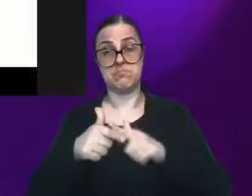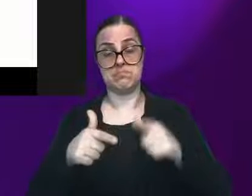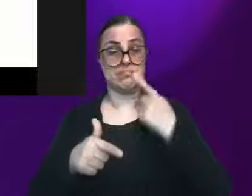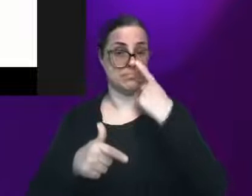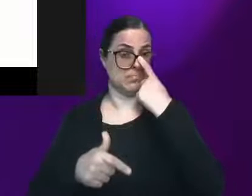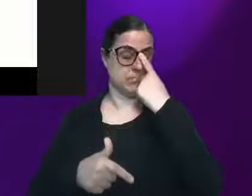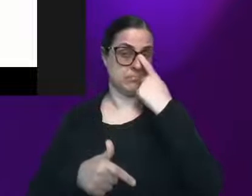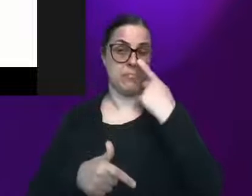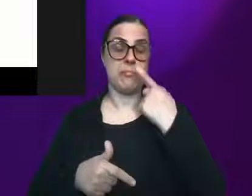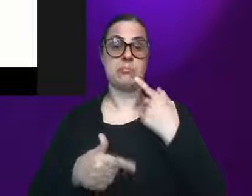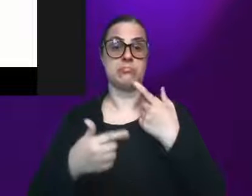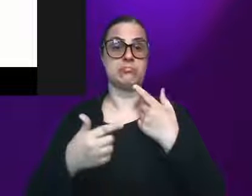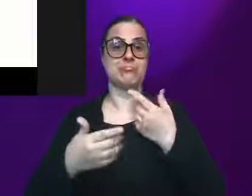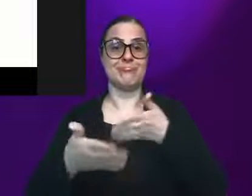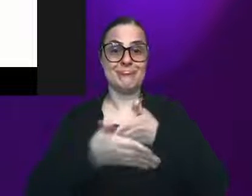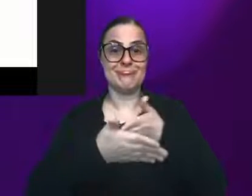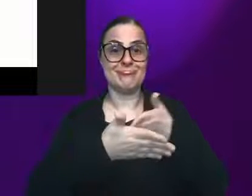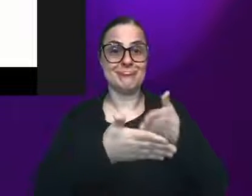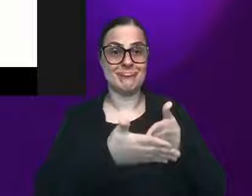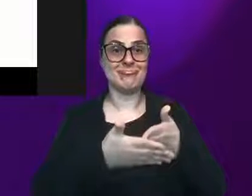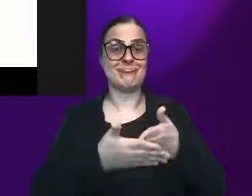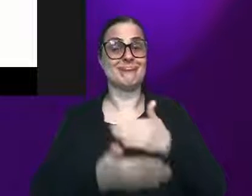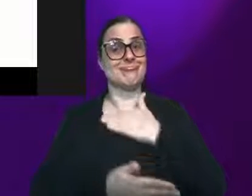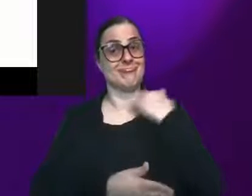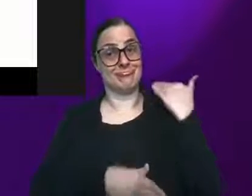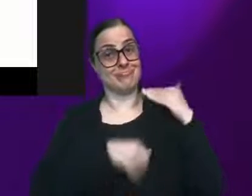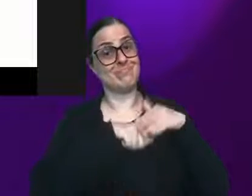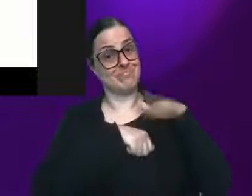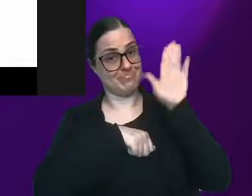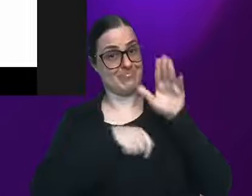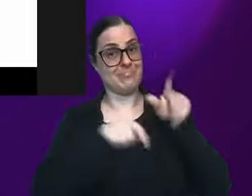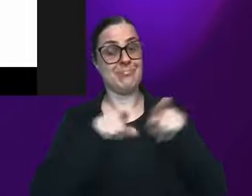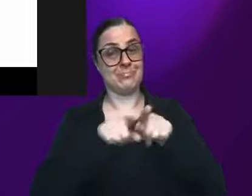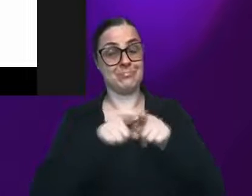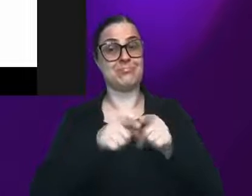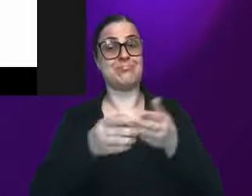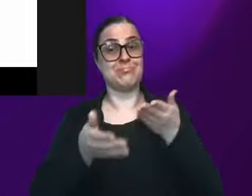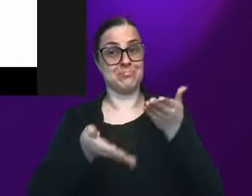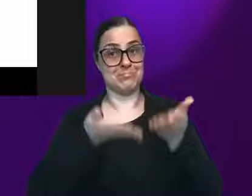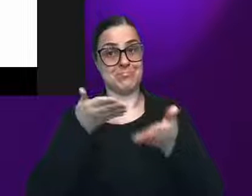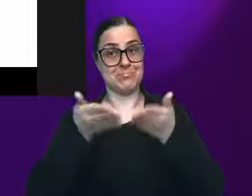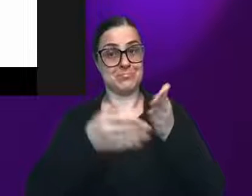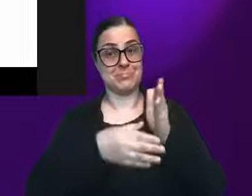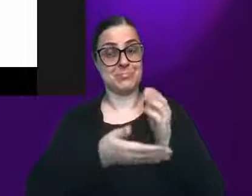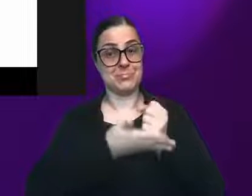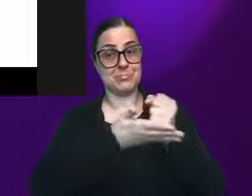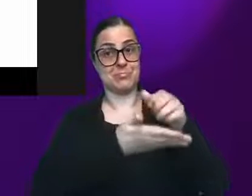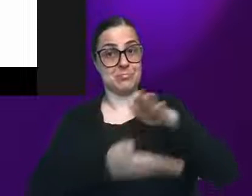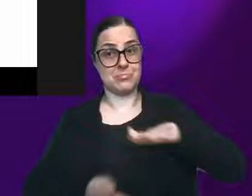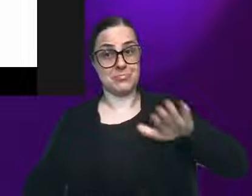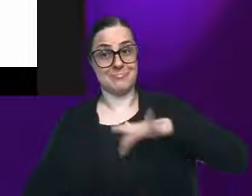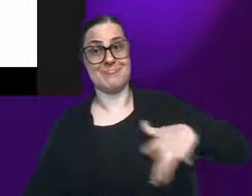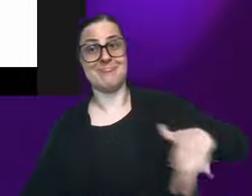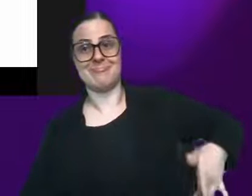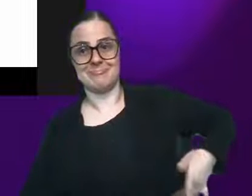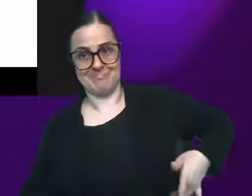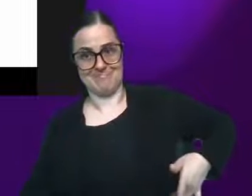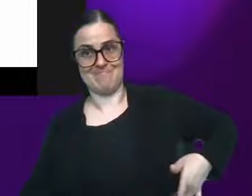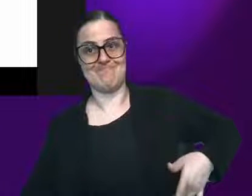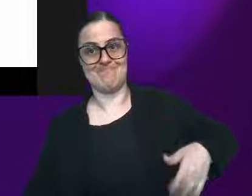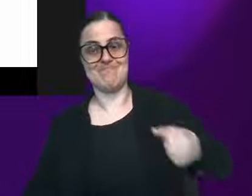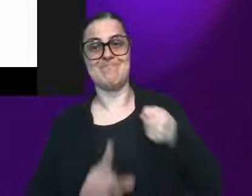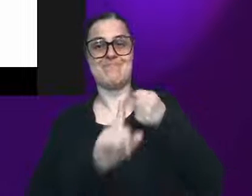maior mortalidade e maior necessidade de terapia de suporte renal. E isso teve um impacto a longo